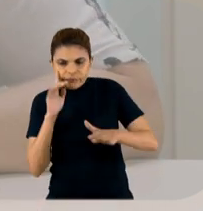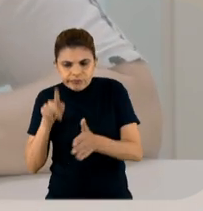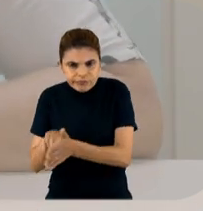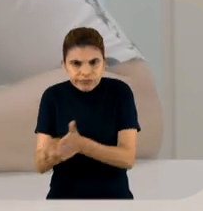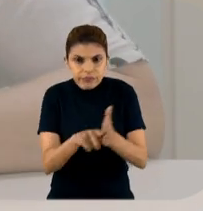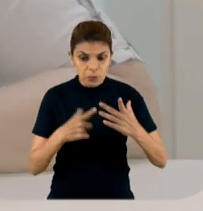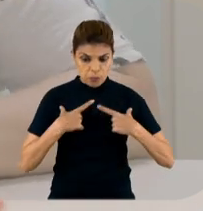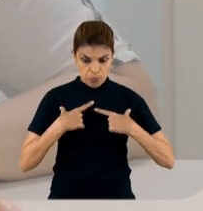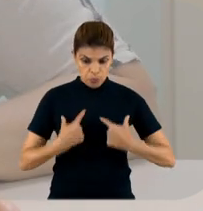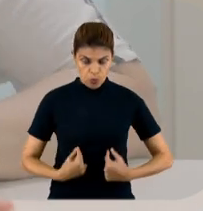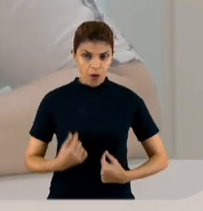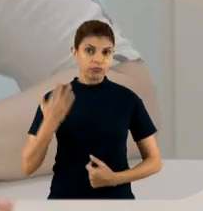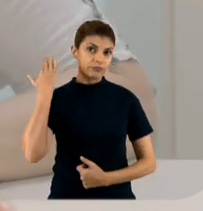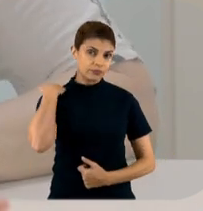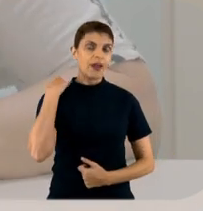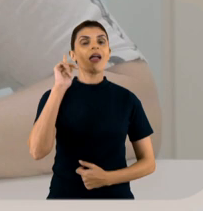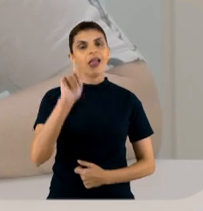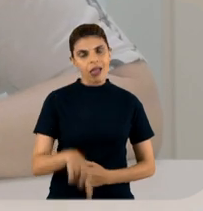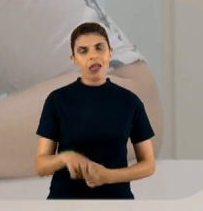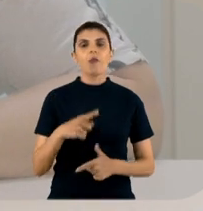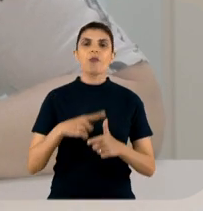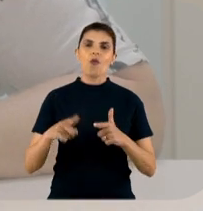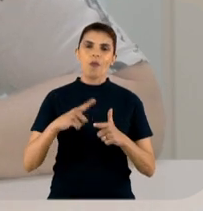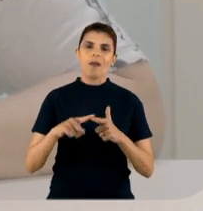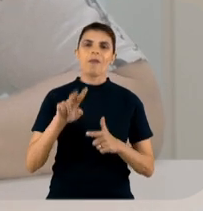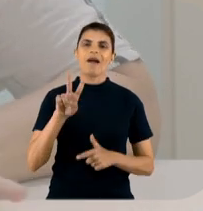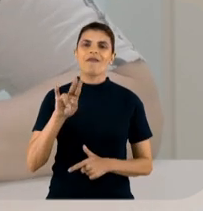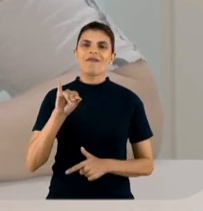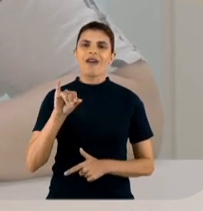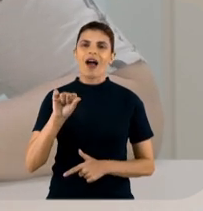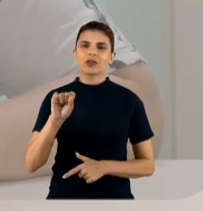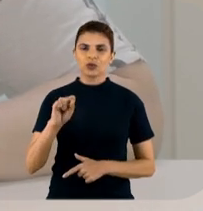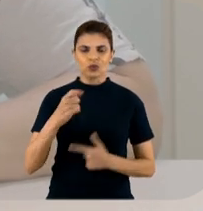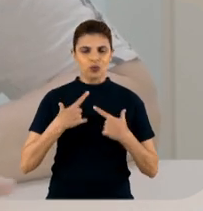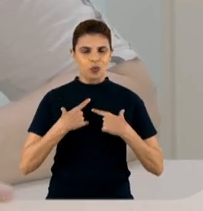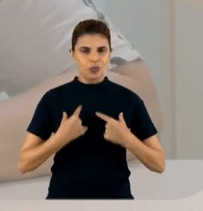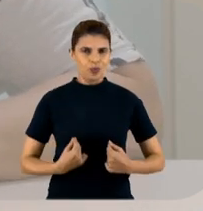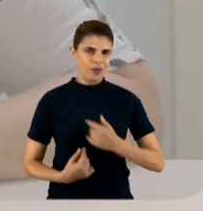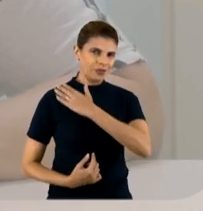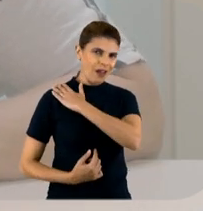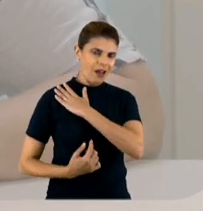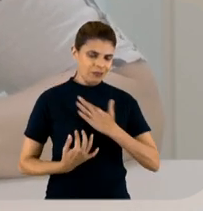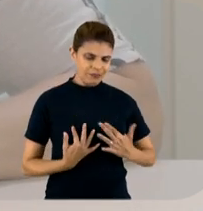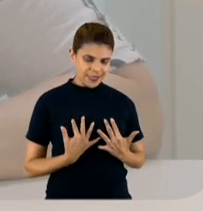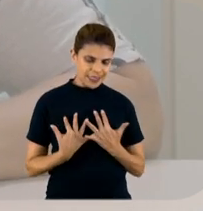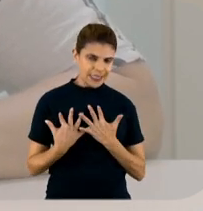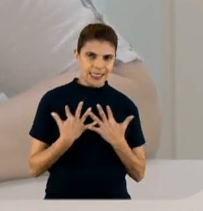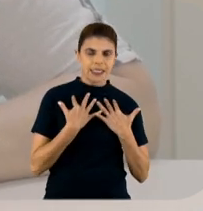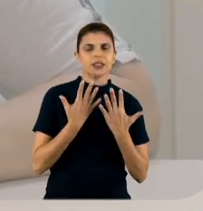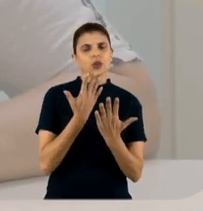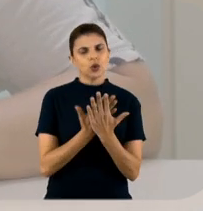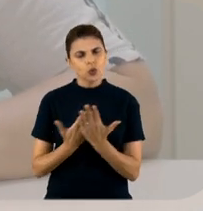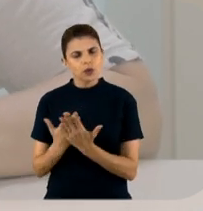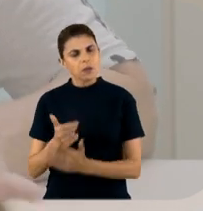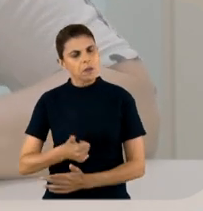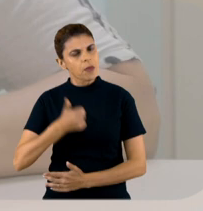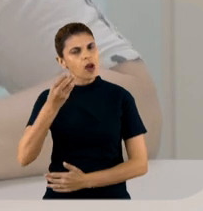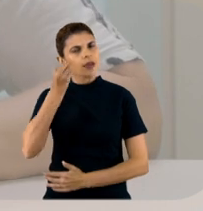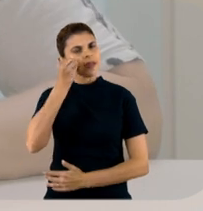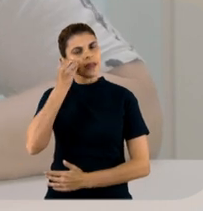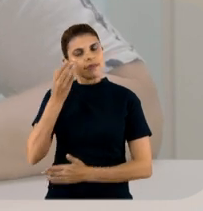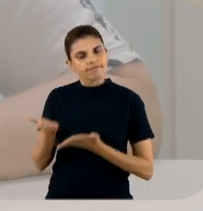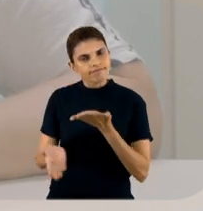tá acontecendo no pulmão é trombose de vasos pulmonares Então isso é uma coisa que a gente vai ter que entender melhor estudar melhor